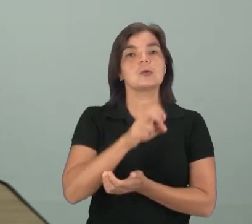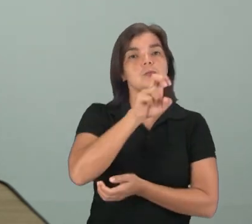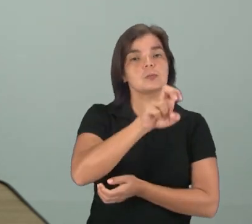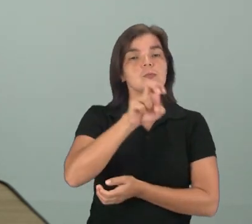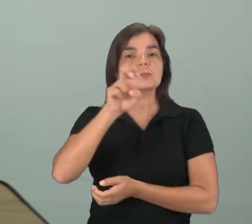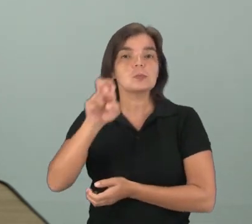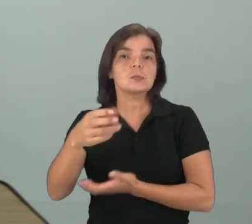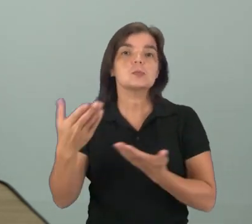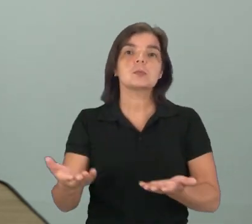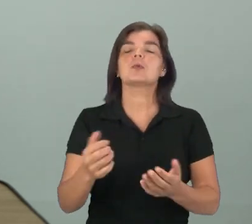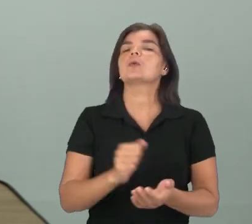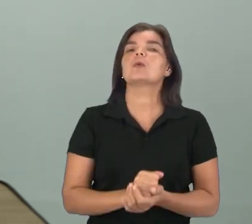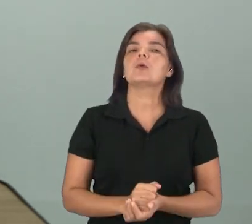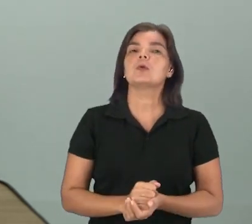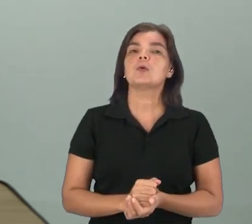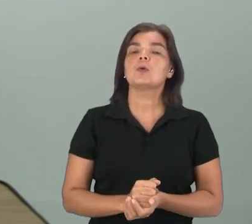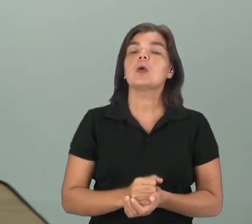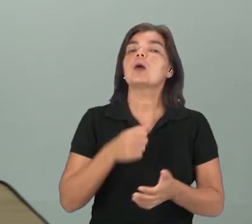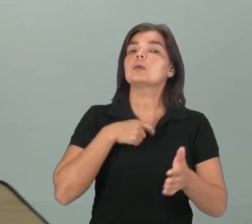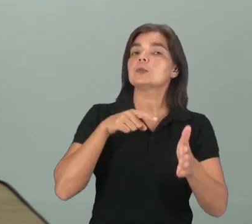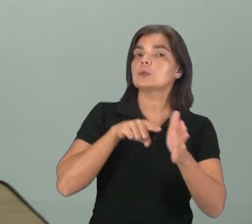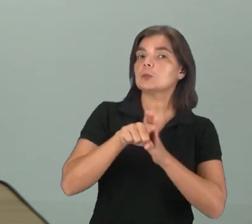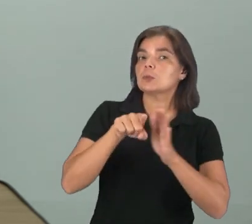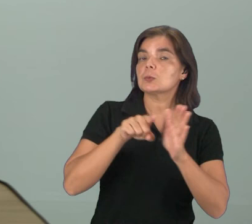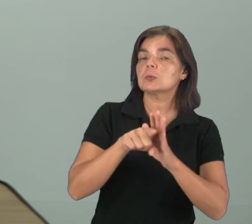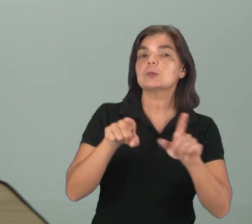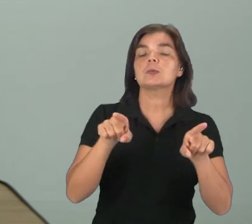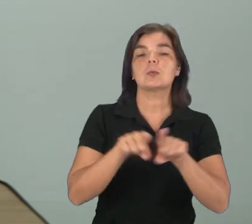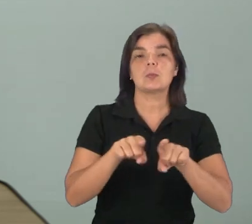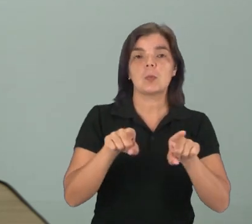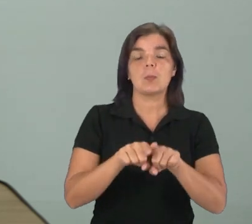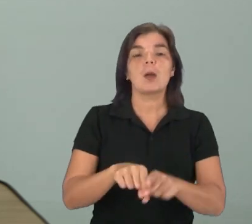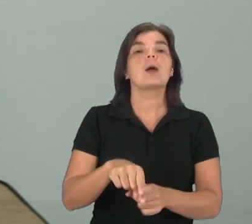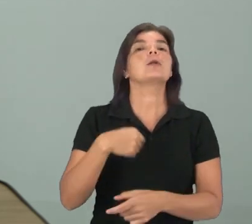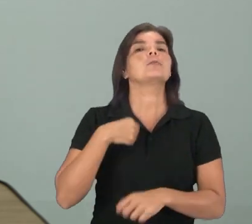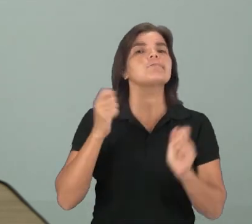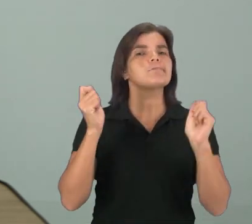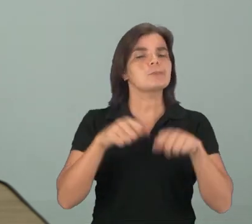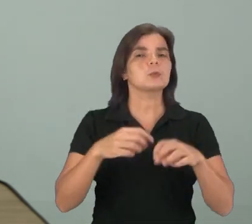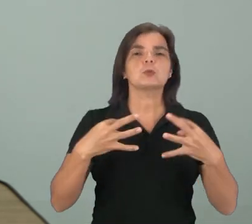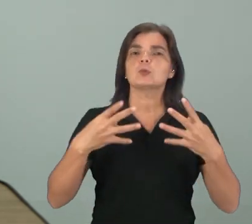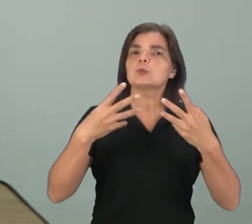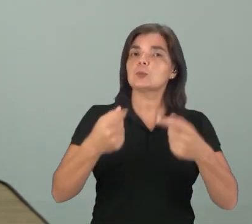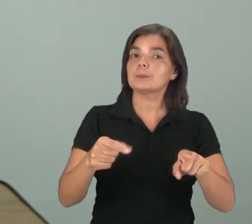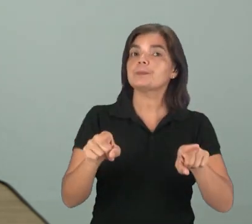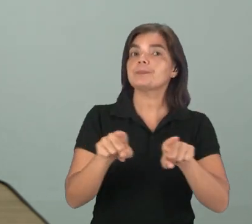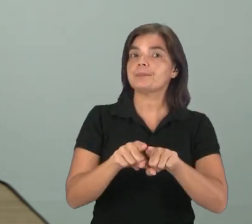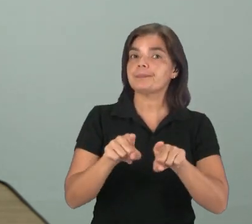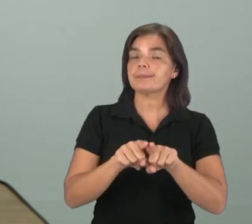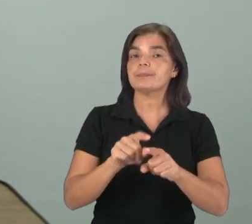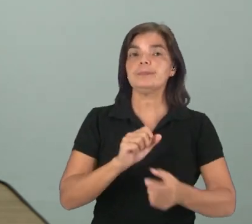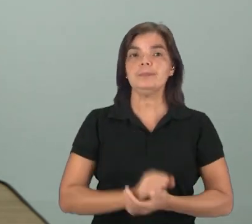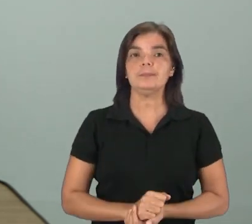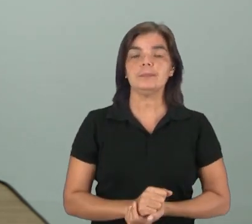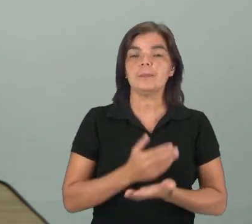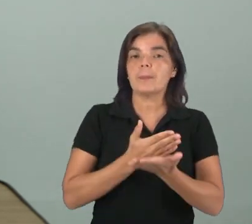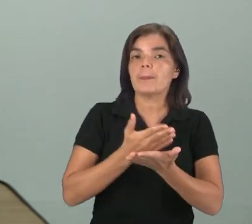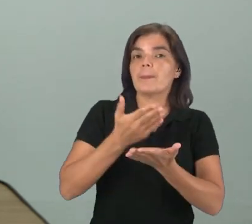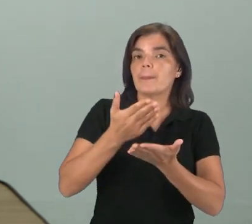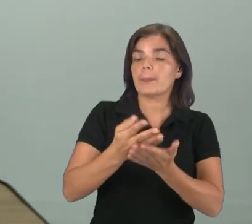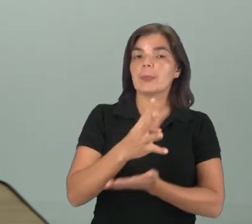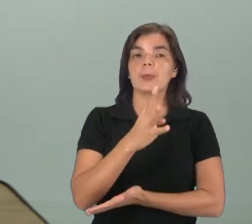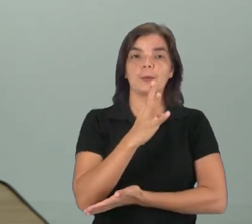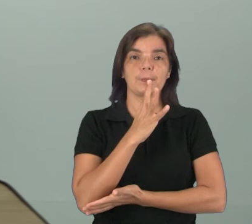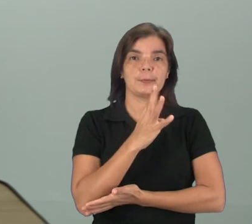em 5, as situações, problemas que a gente pode solucionar. Tudo isso nós podemos a partir